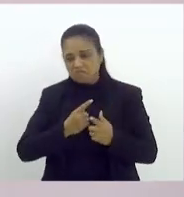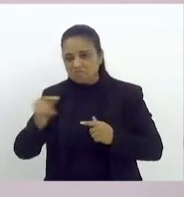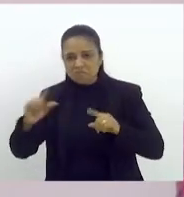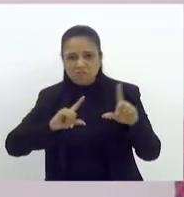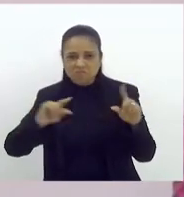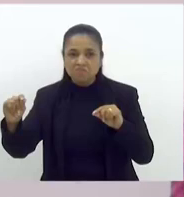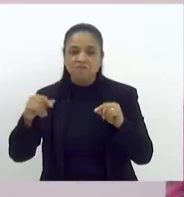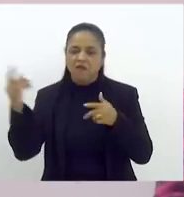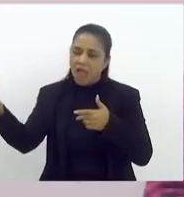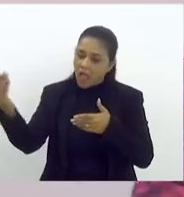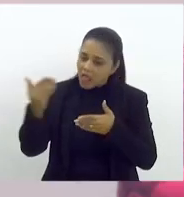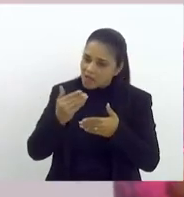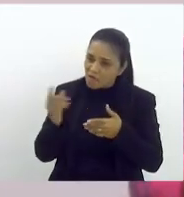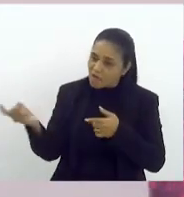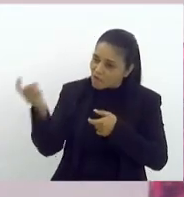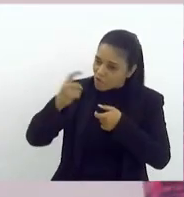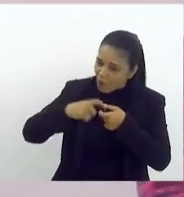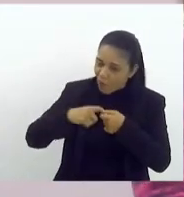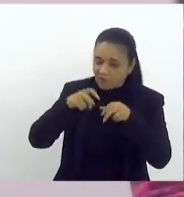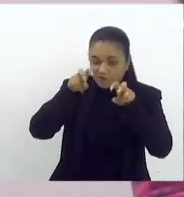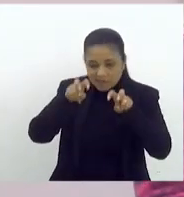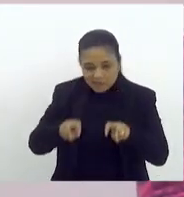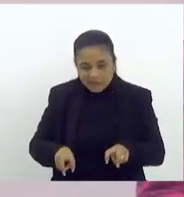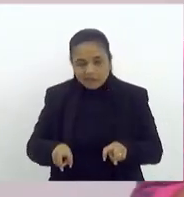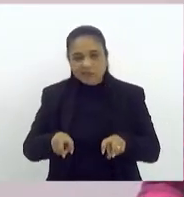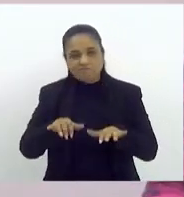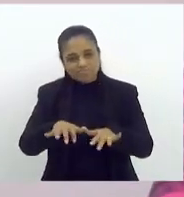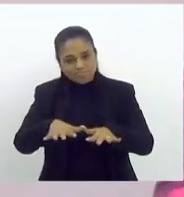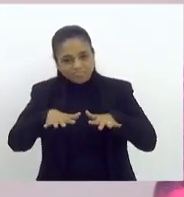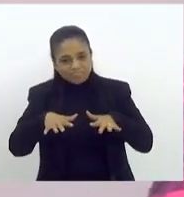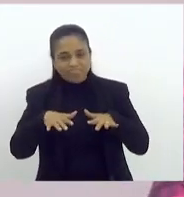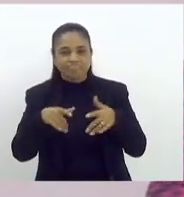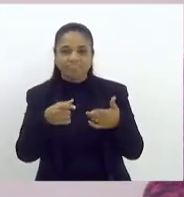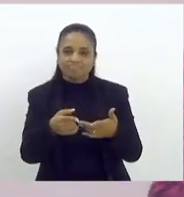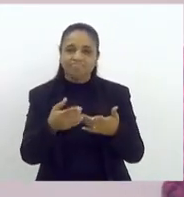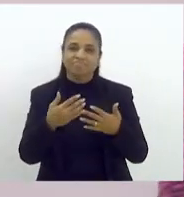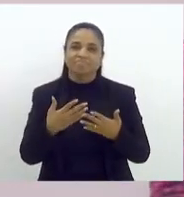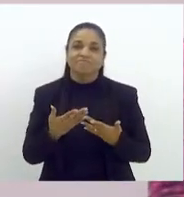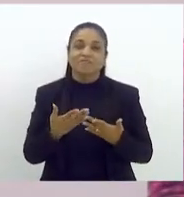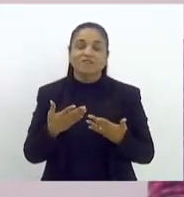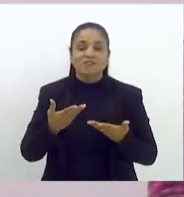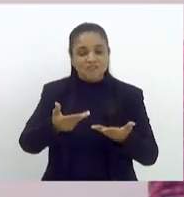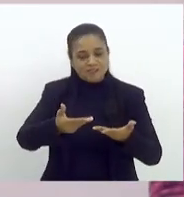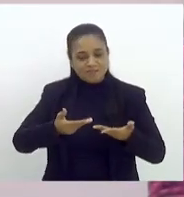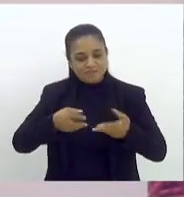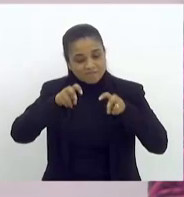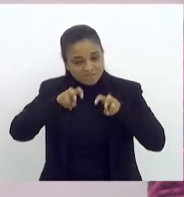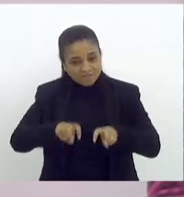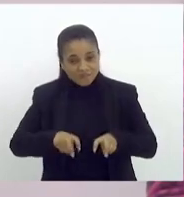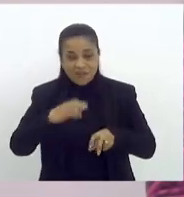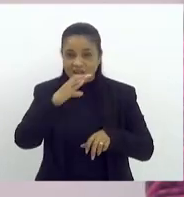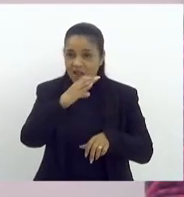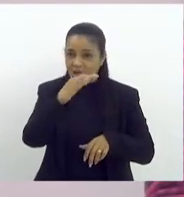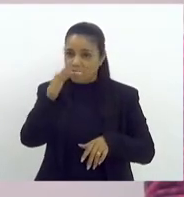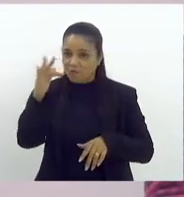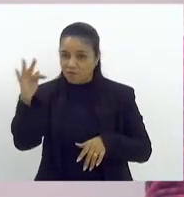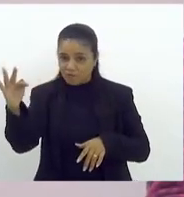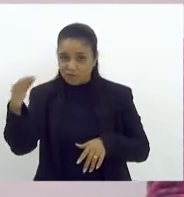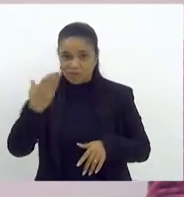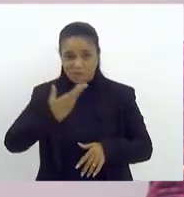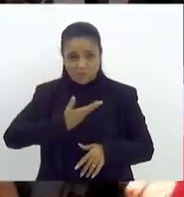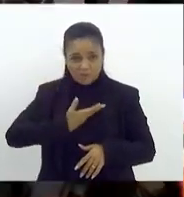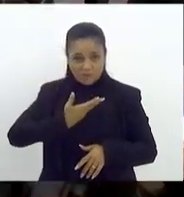é isso vamos entrando e para fechar essa mesa eu queria chamar a nossa companheira lá de Cabo Frio tá aí na luta